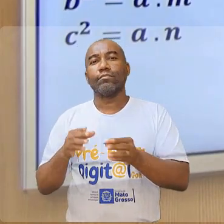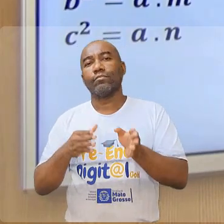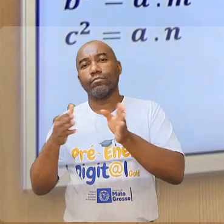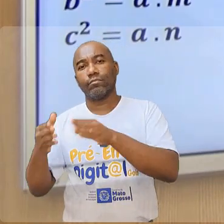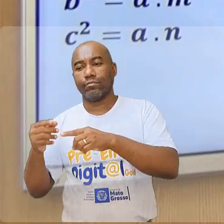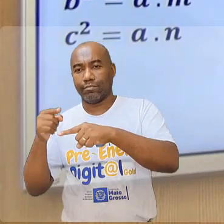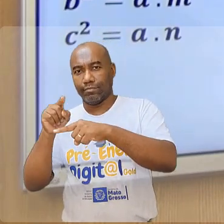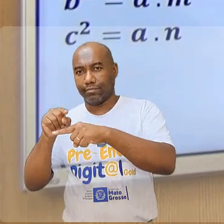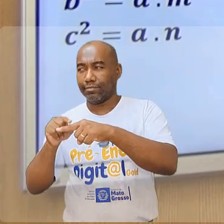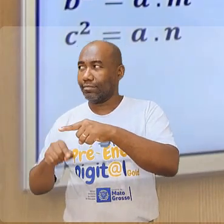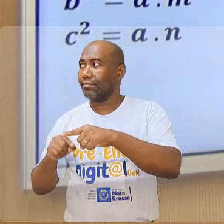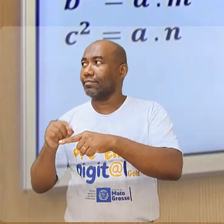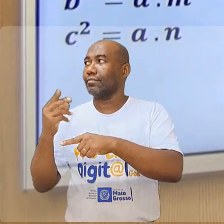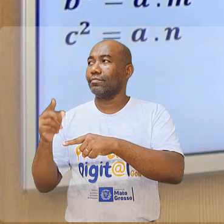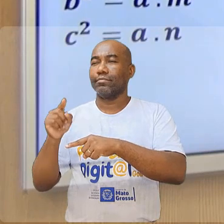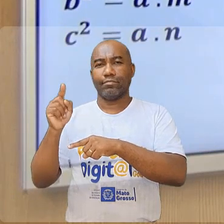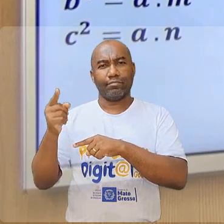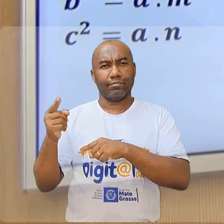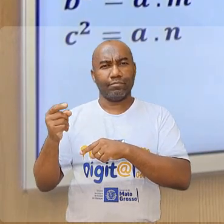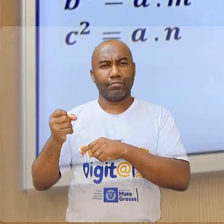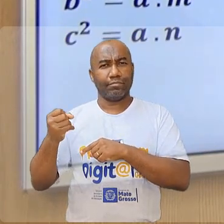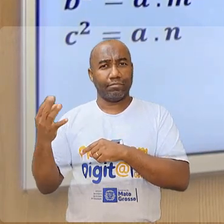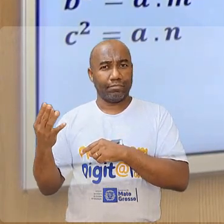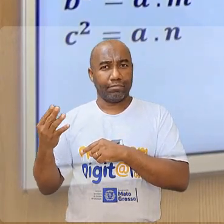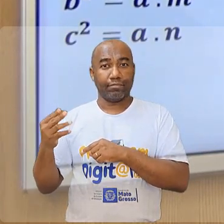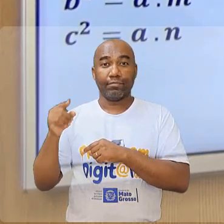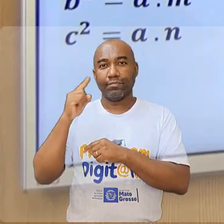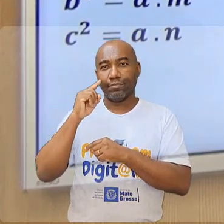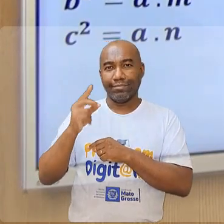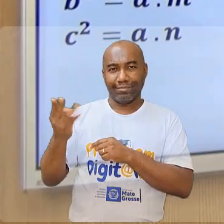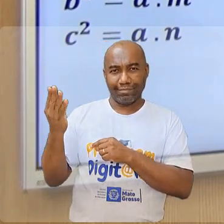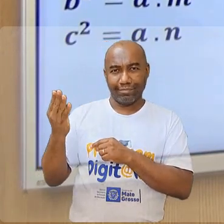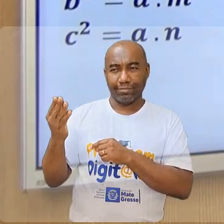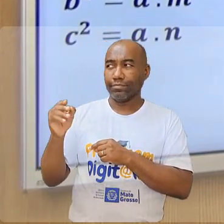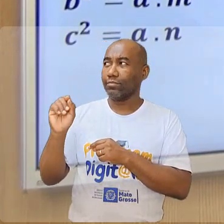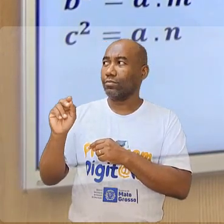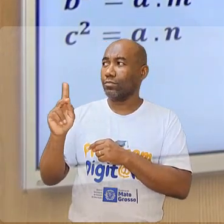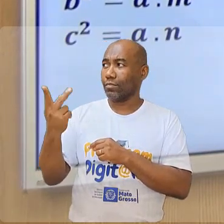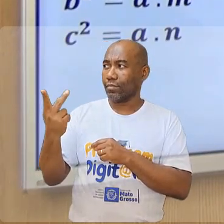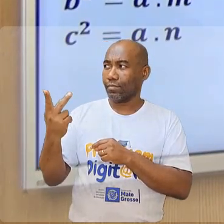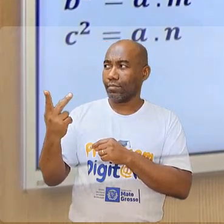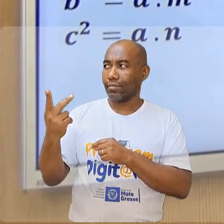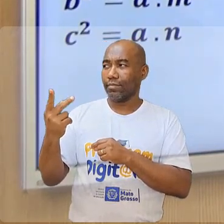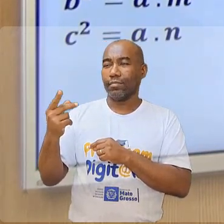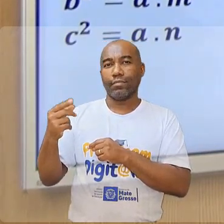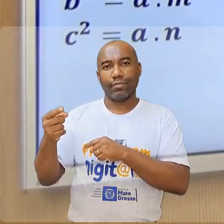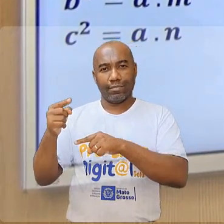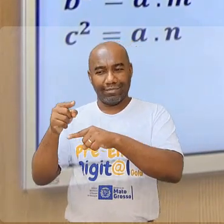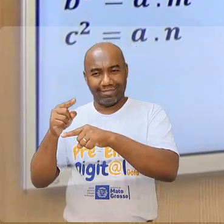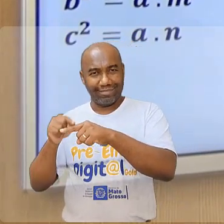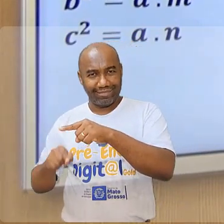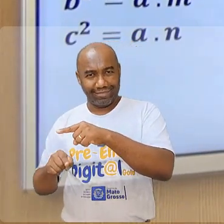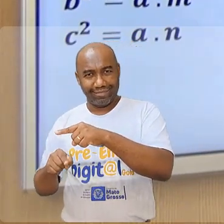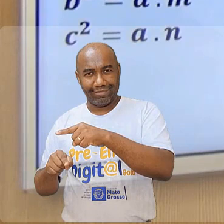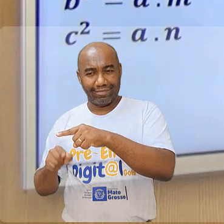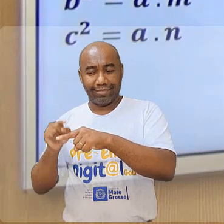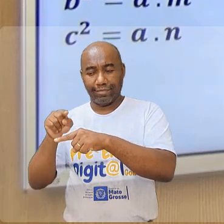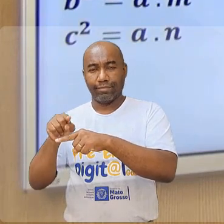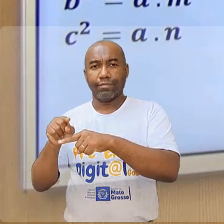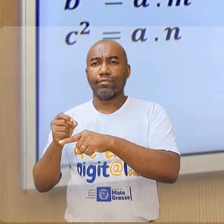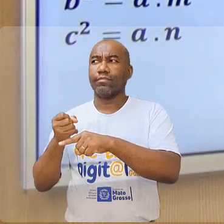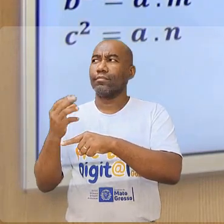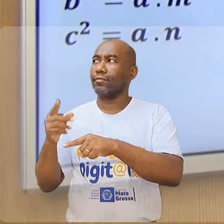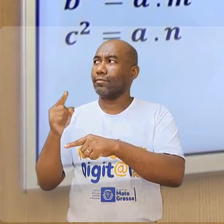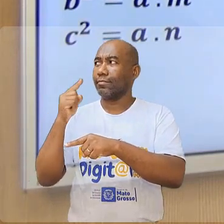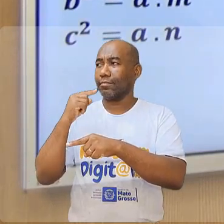peguei alguém desse triângulo então aqui em cima eu tenho ou seja a parte do numerador eu